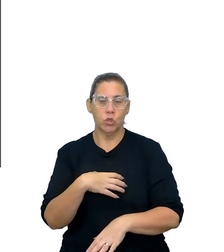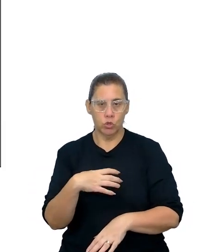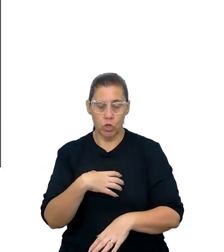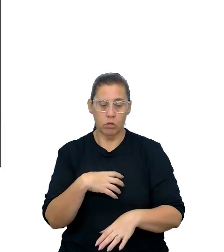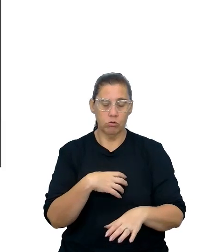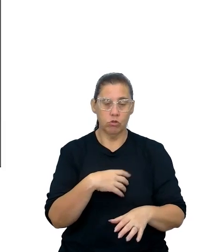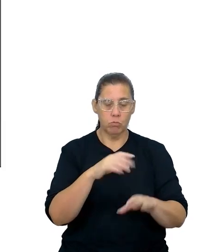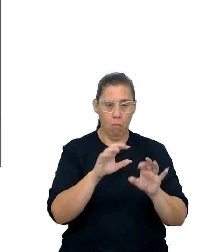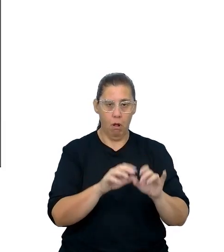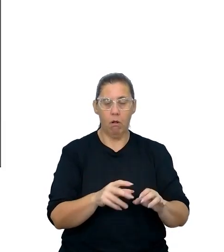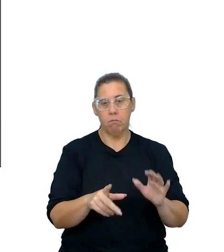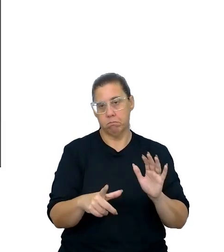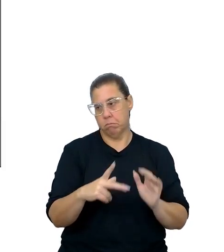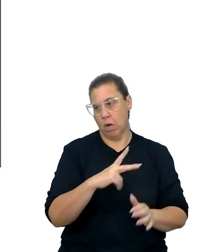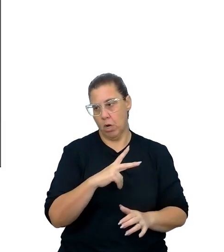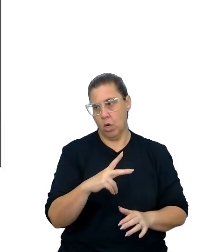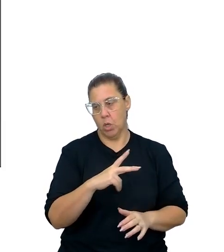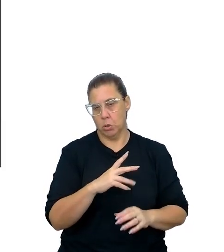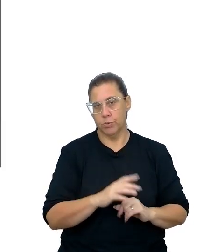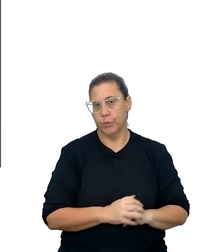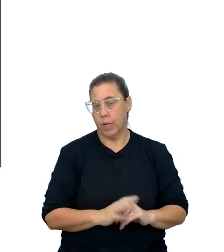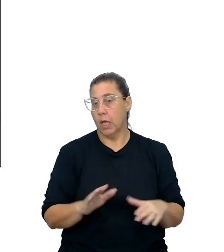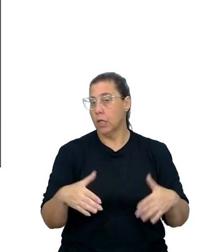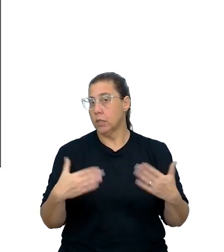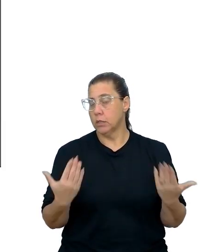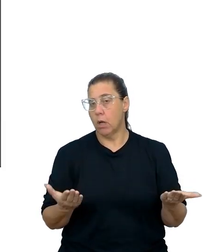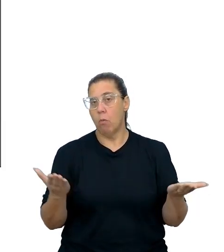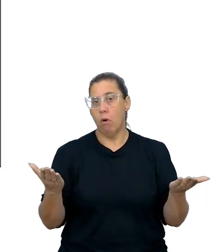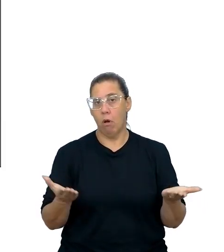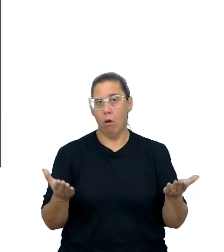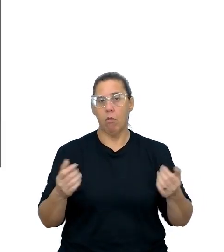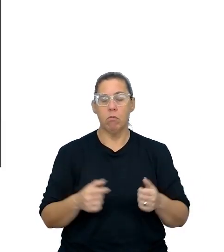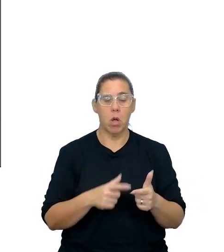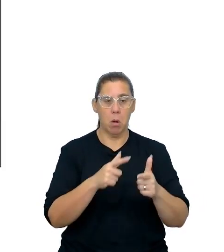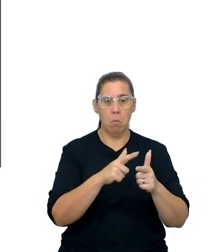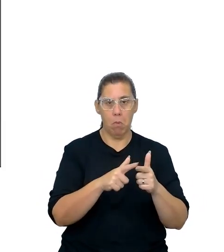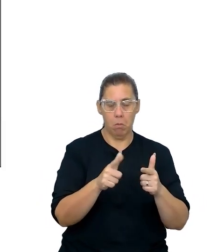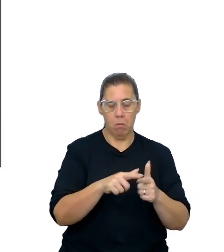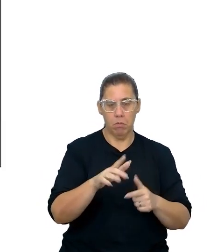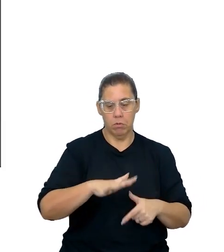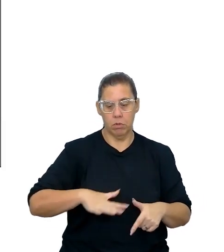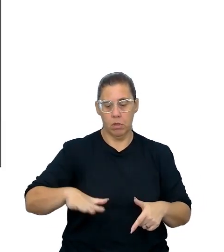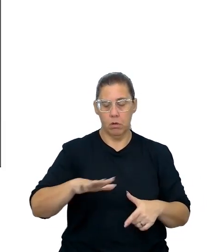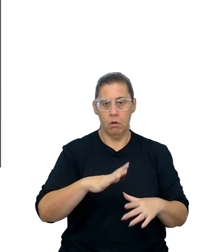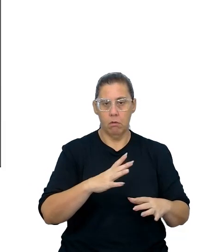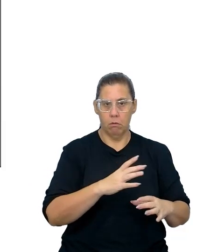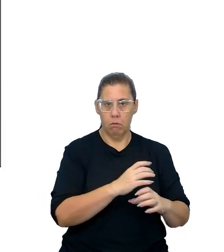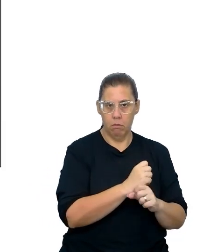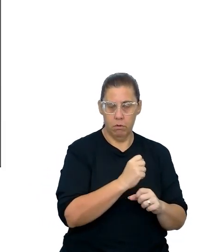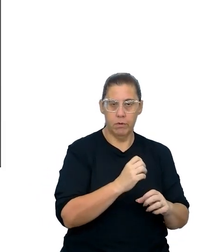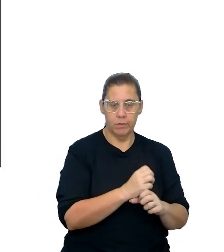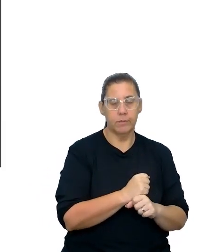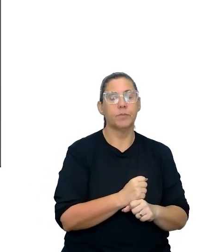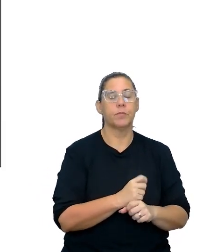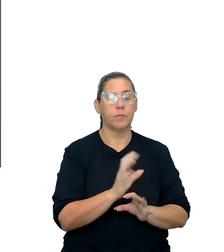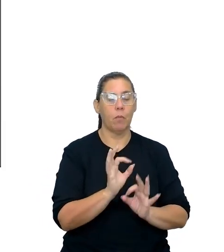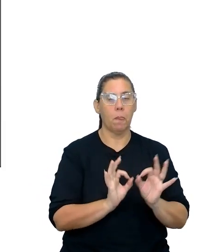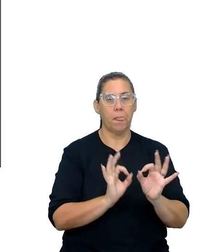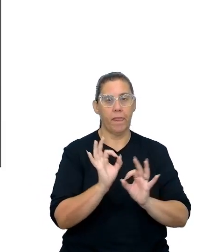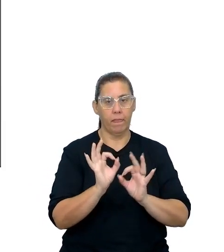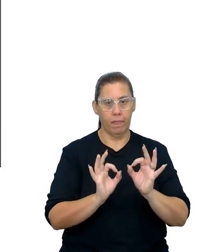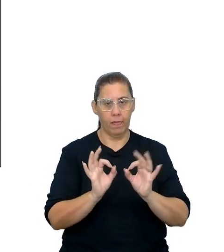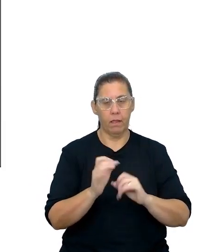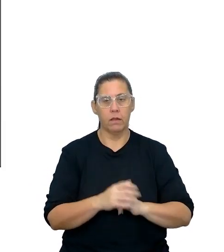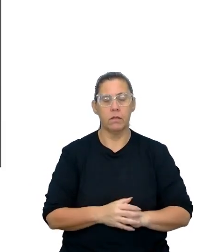registro pessoais. Então, neste caso aqui, né, os problemas aqui do campo aditivo e situações para a construção desses